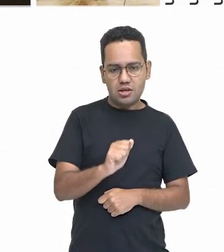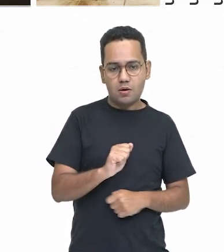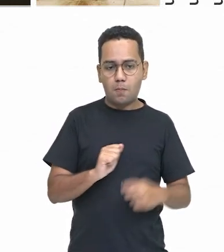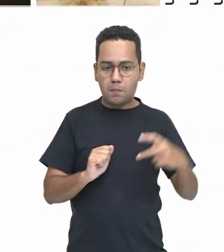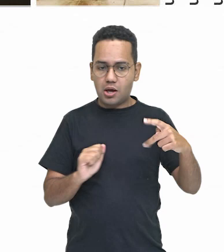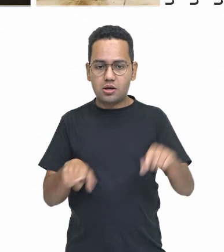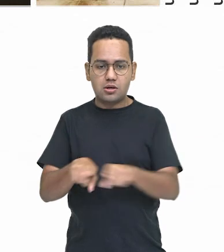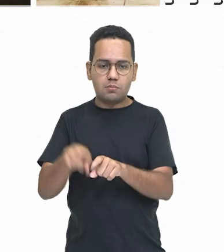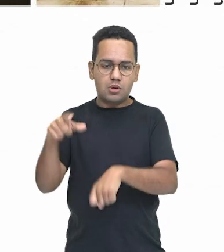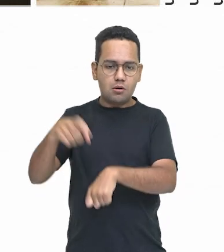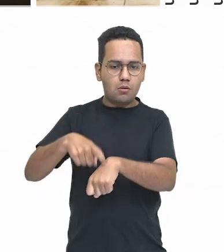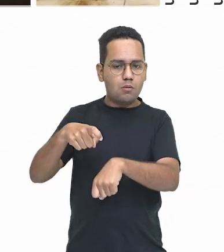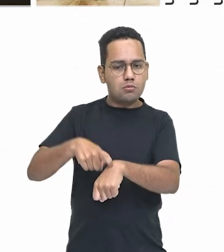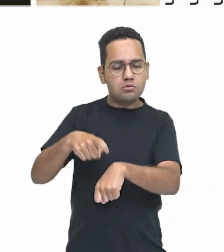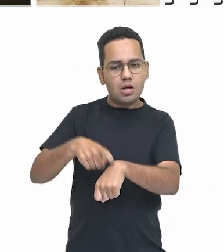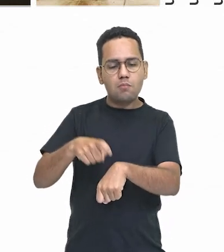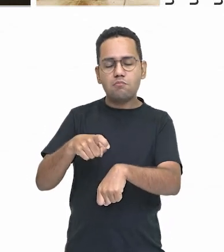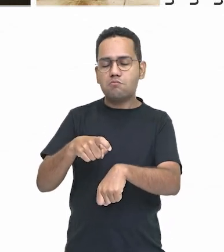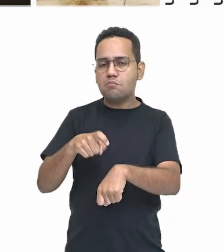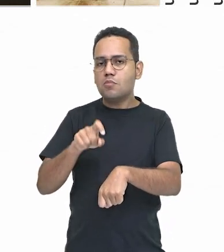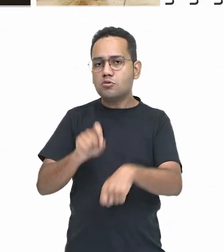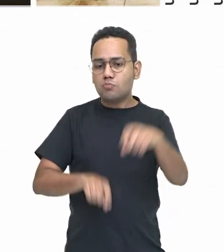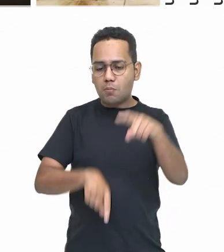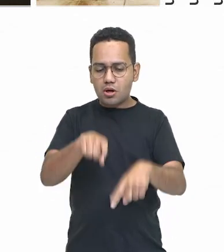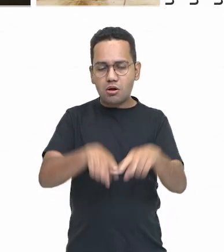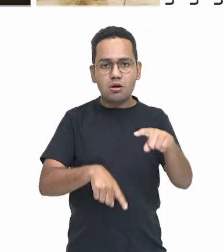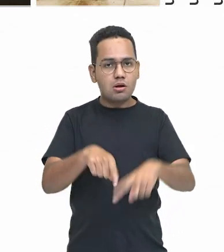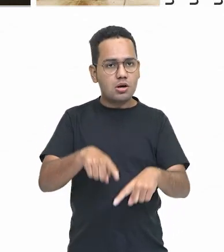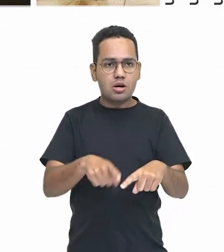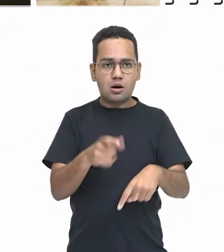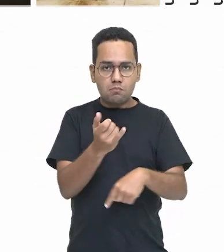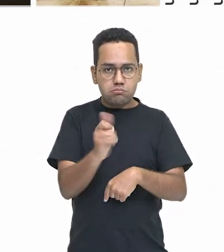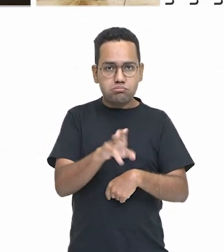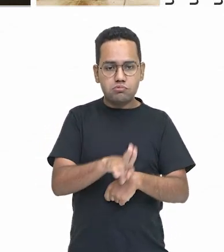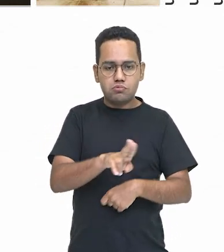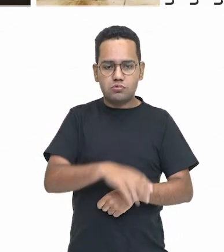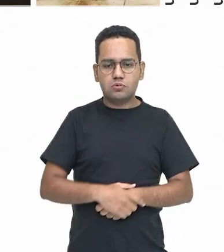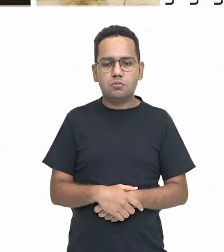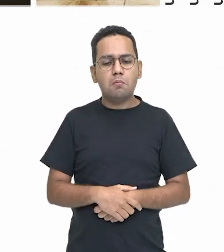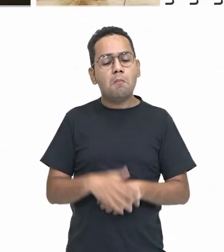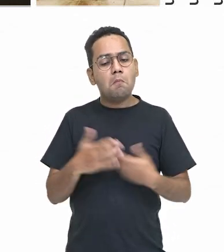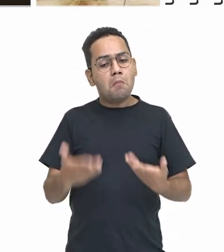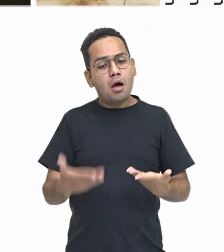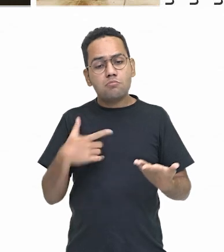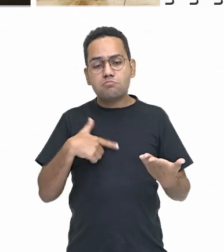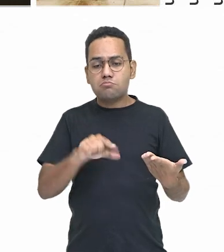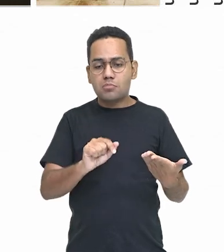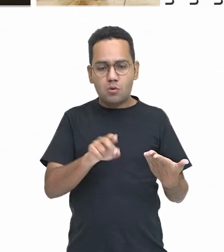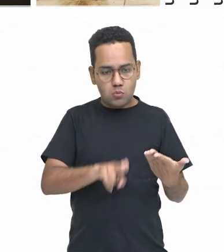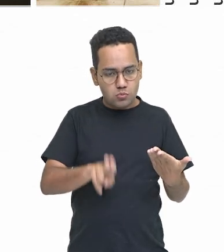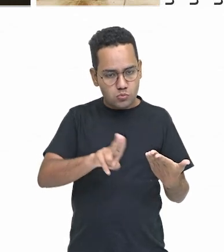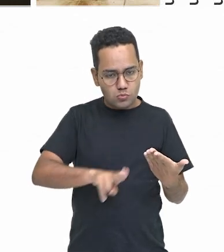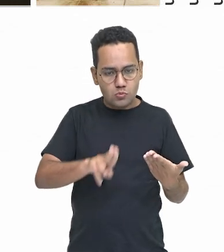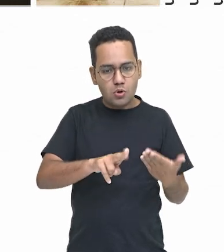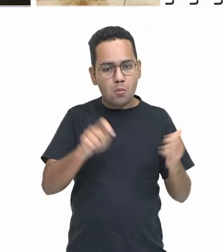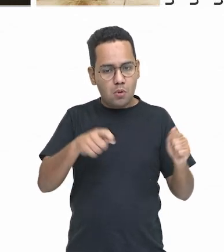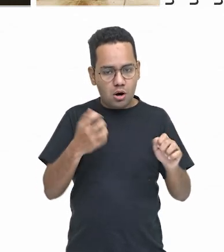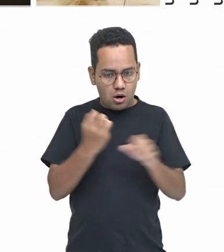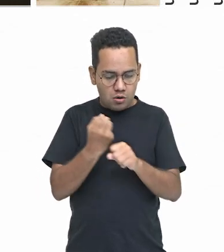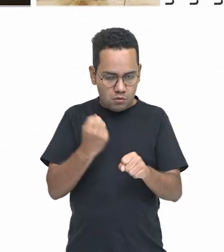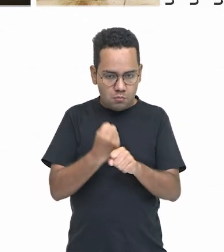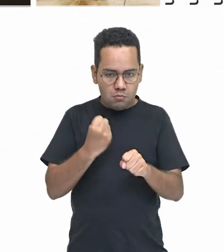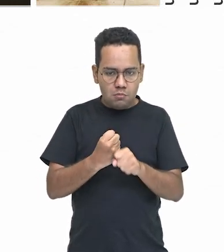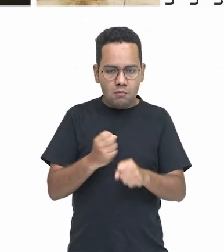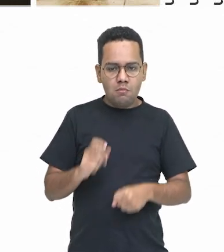desses aparelhos permanece ligado, de modo que a energia elétrica consumida seja calculada